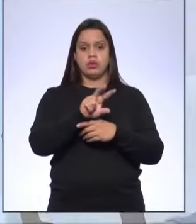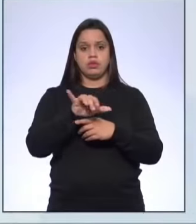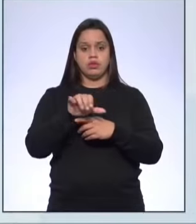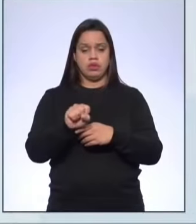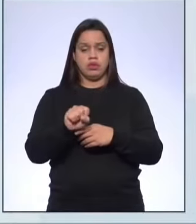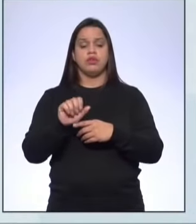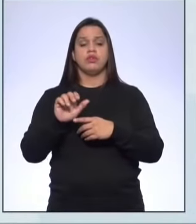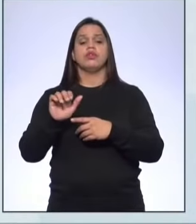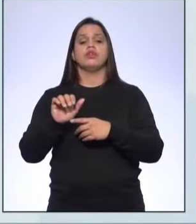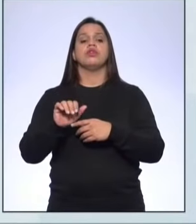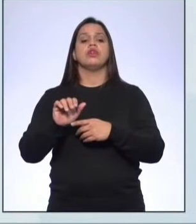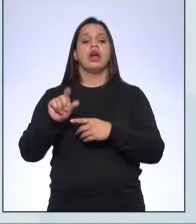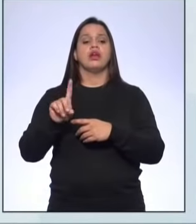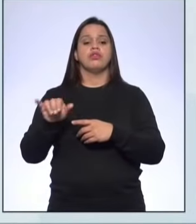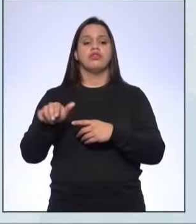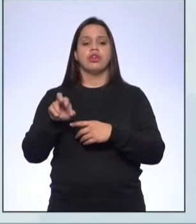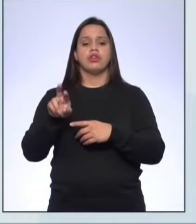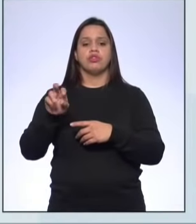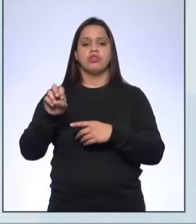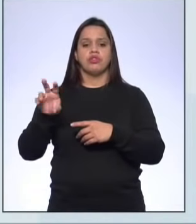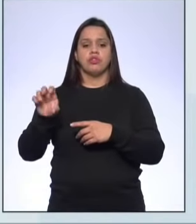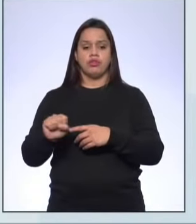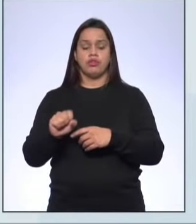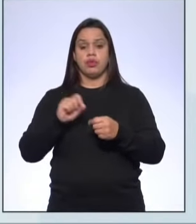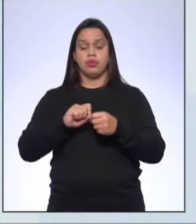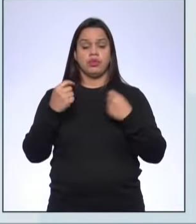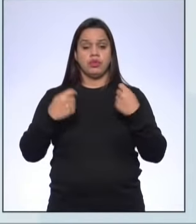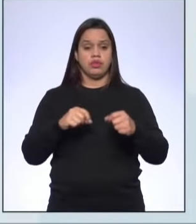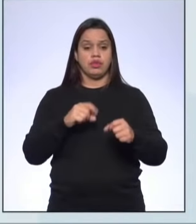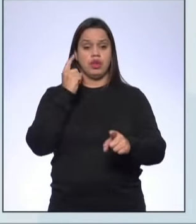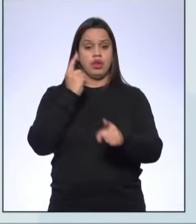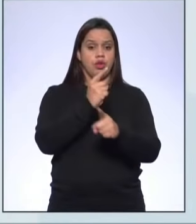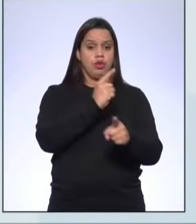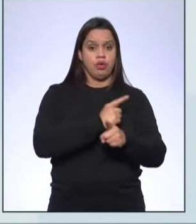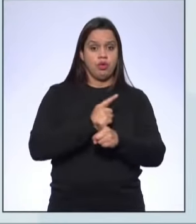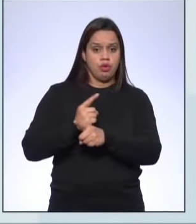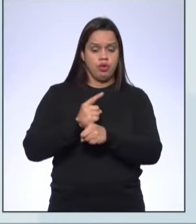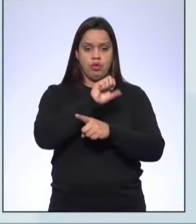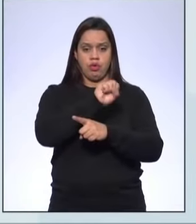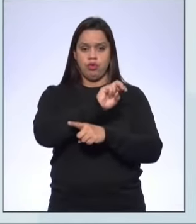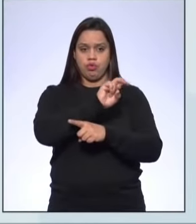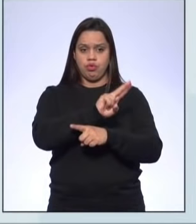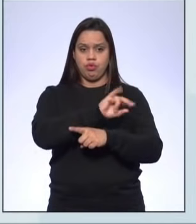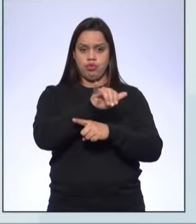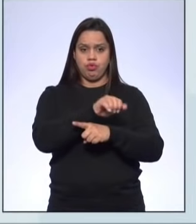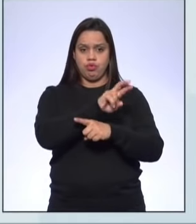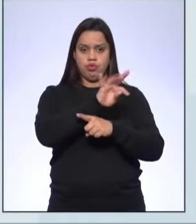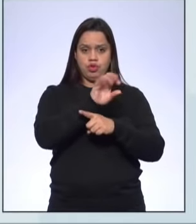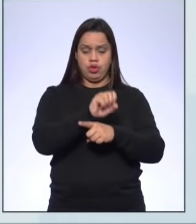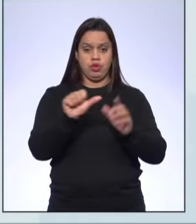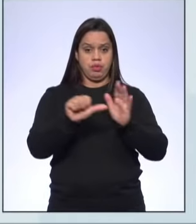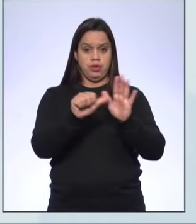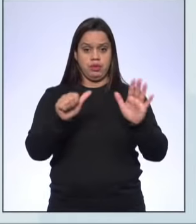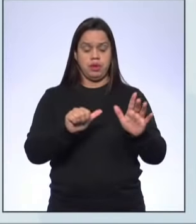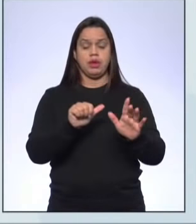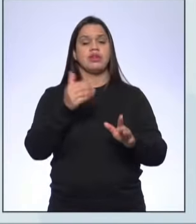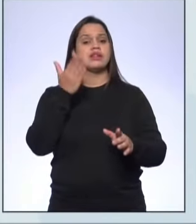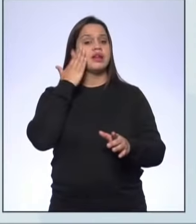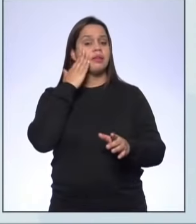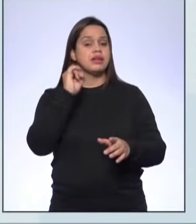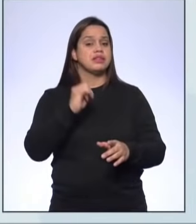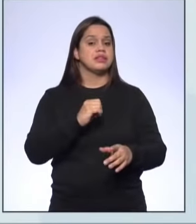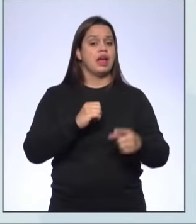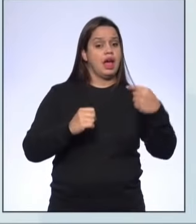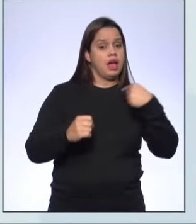ela lá meio zenify meiose beauty você tem que localizar o sujeito primeiro e saber se é eu